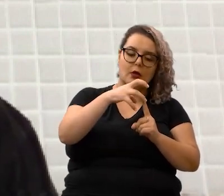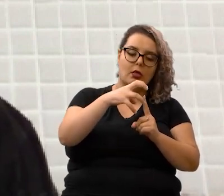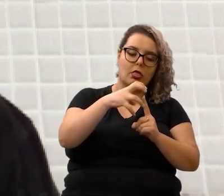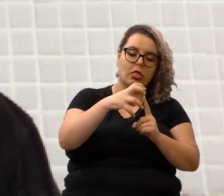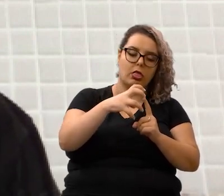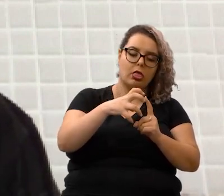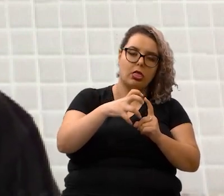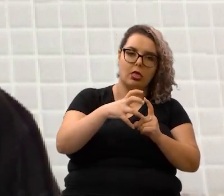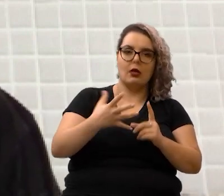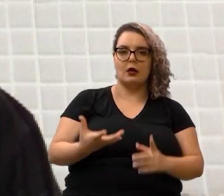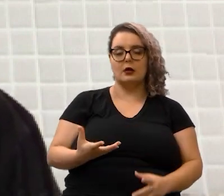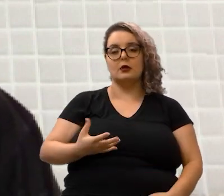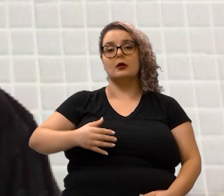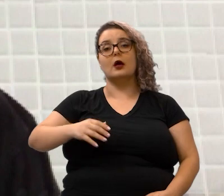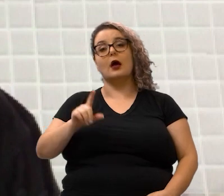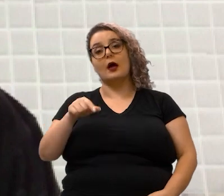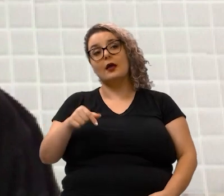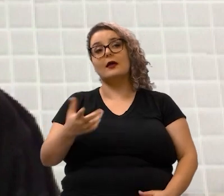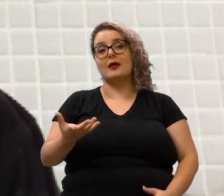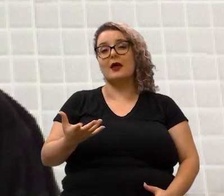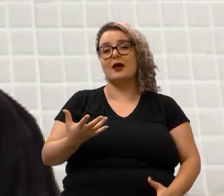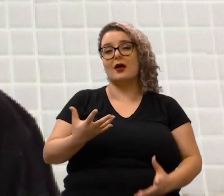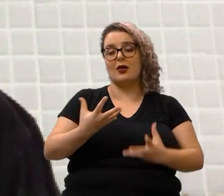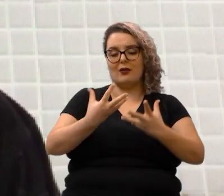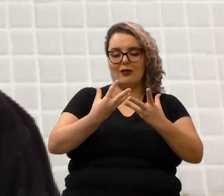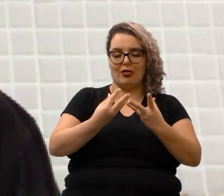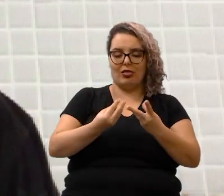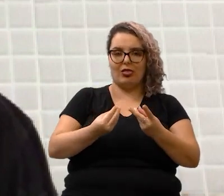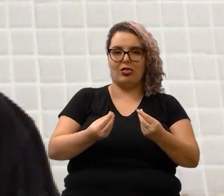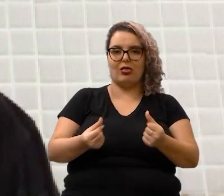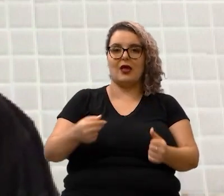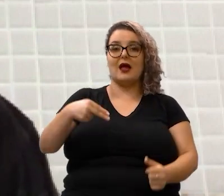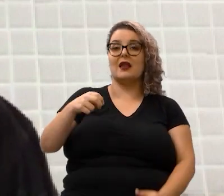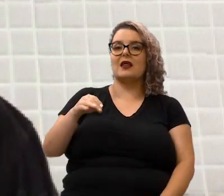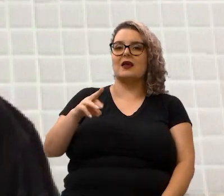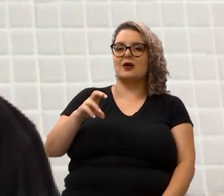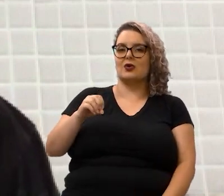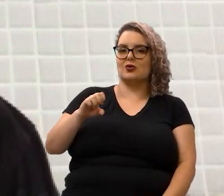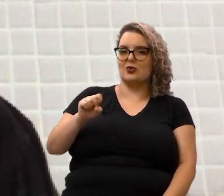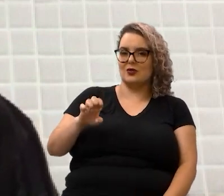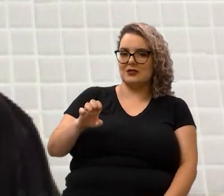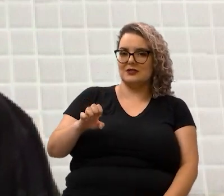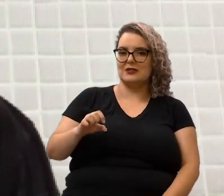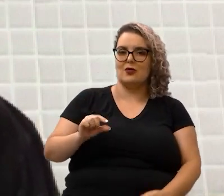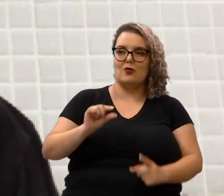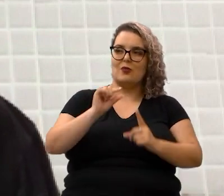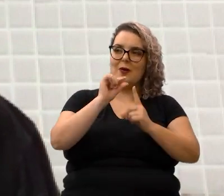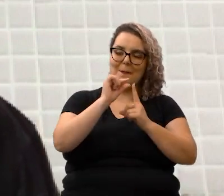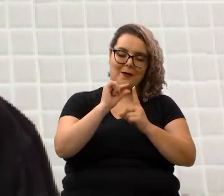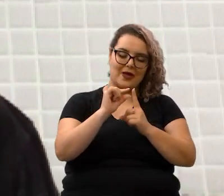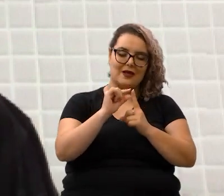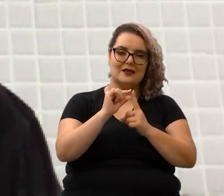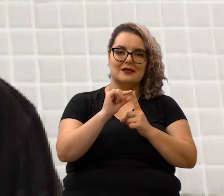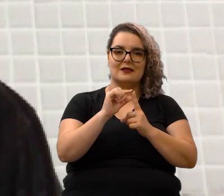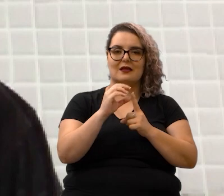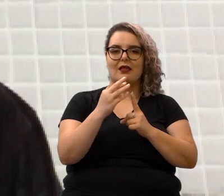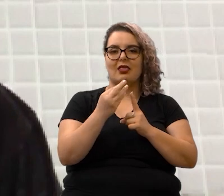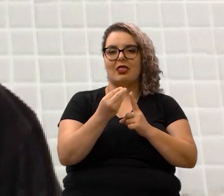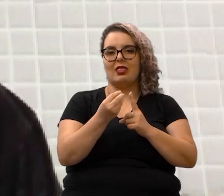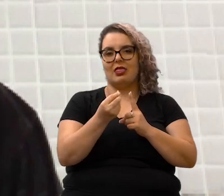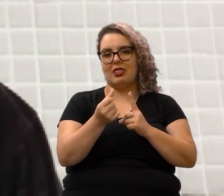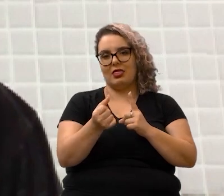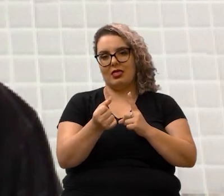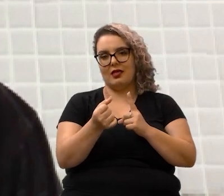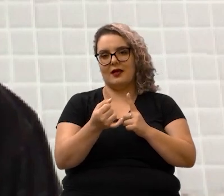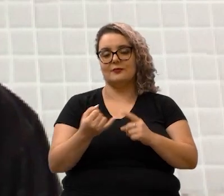ósseo, tá? E que se chama, que leva à necrose, à morte de uma parte